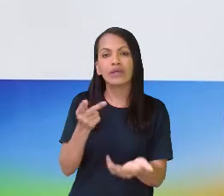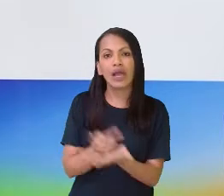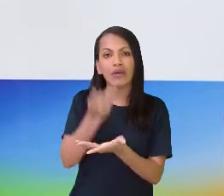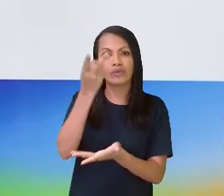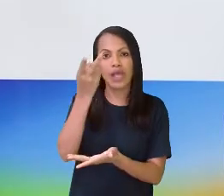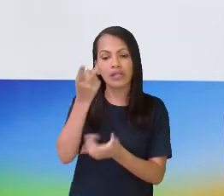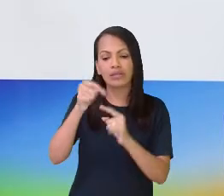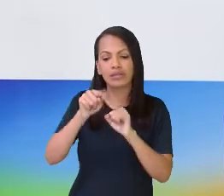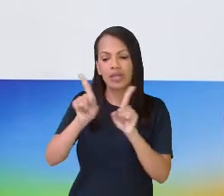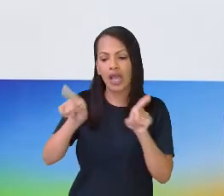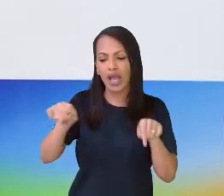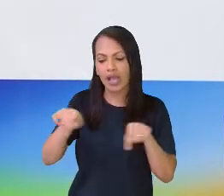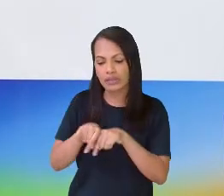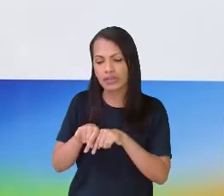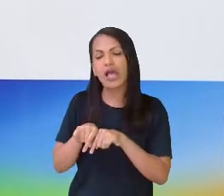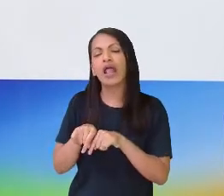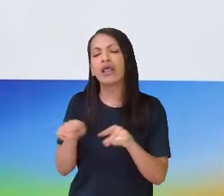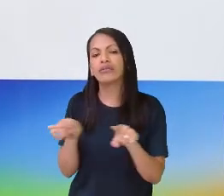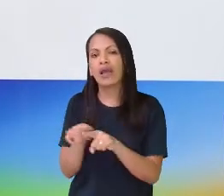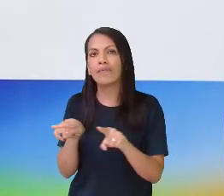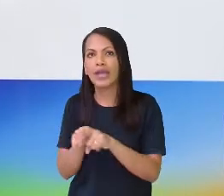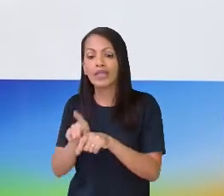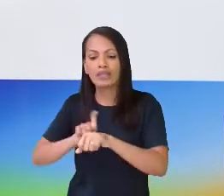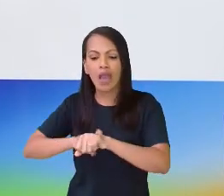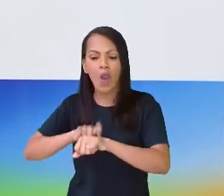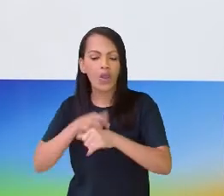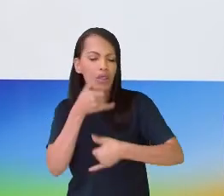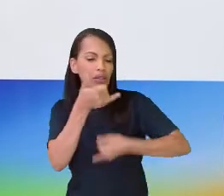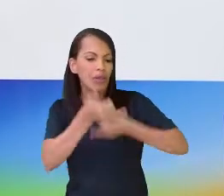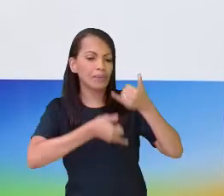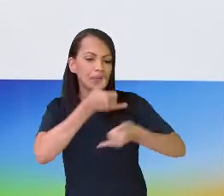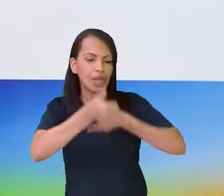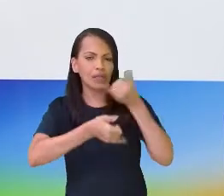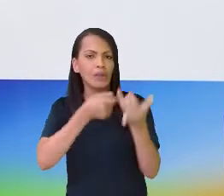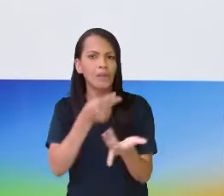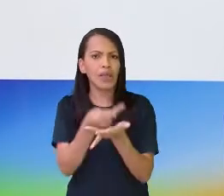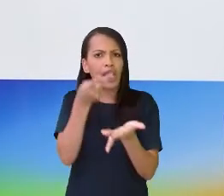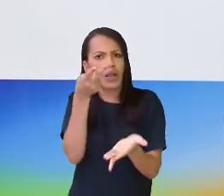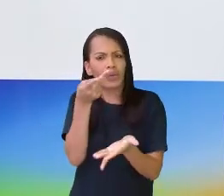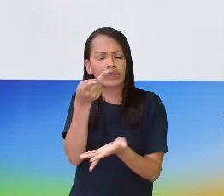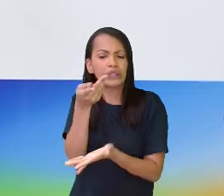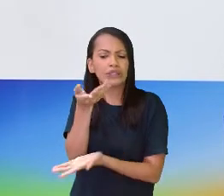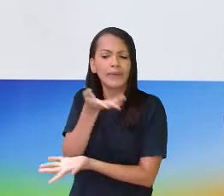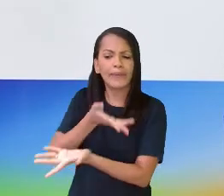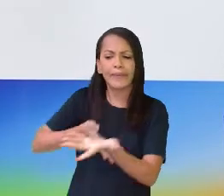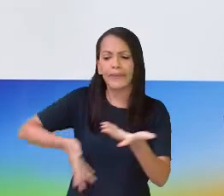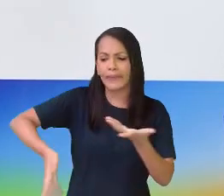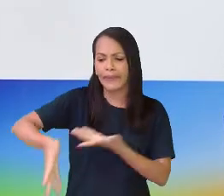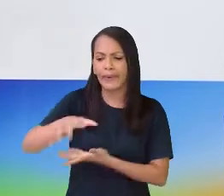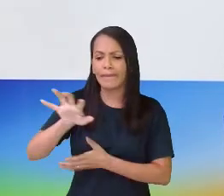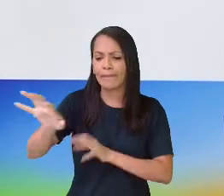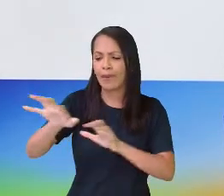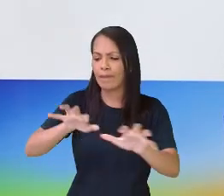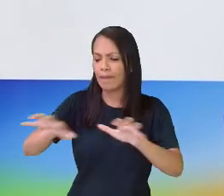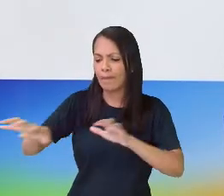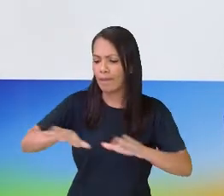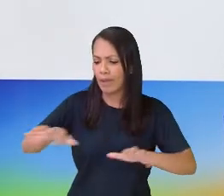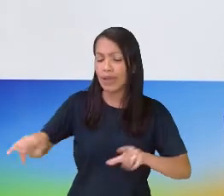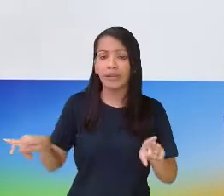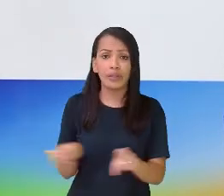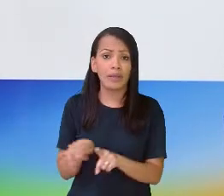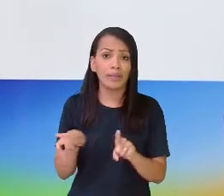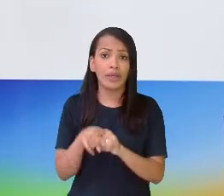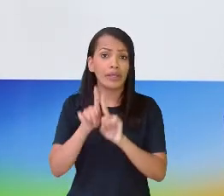na sala, que acontecem no recreio, né, que podem acontecer nos ambientes coletivos, que podem acontecer na sala de